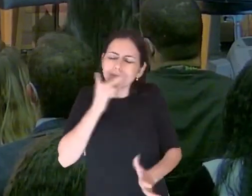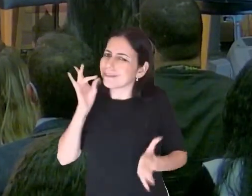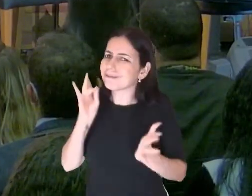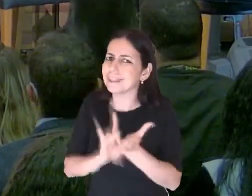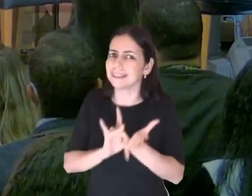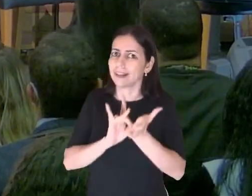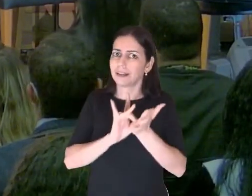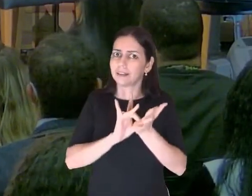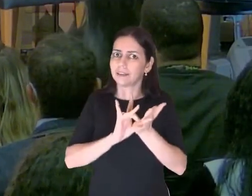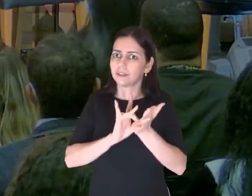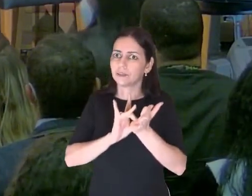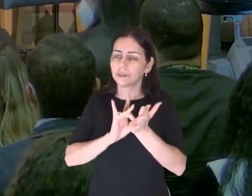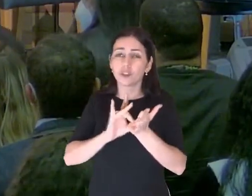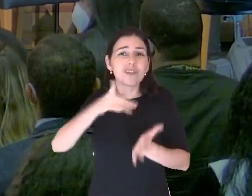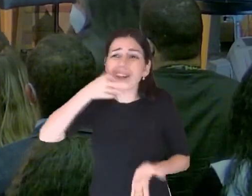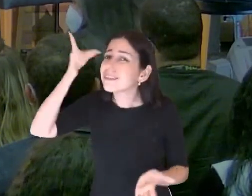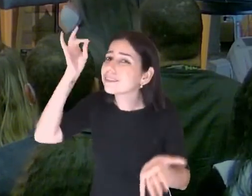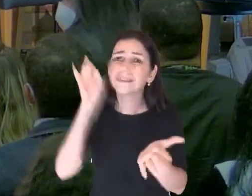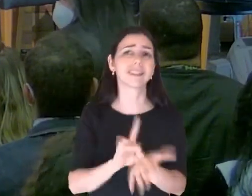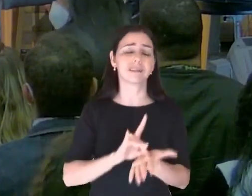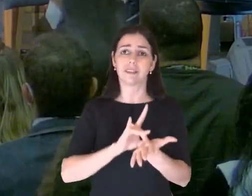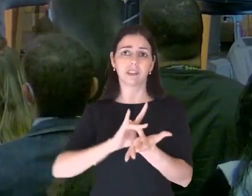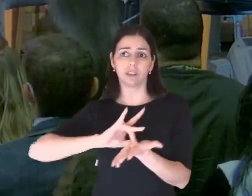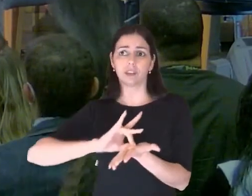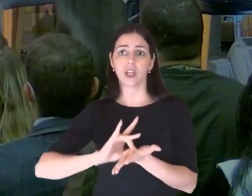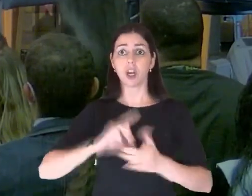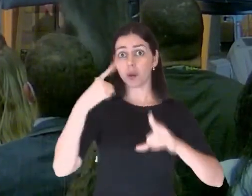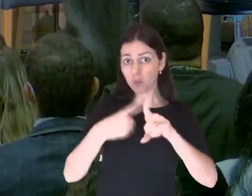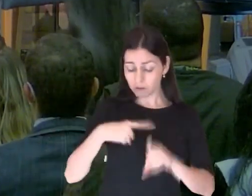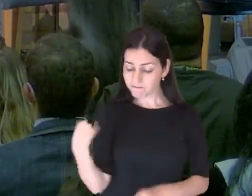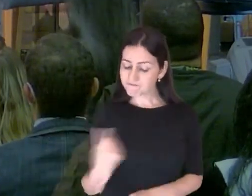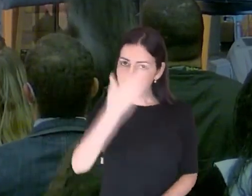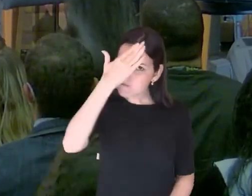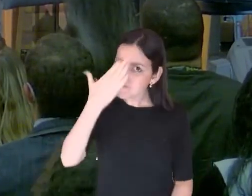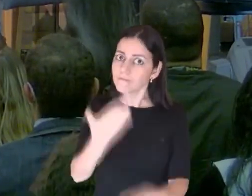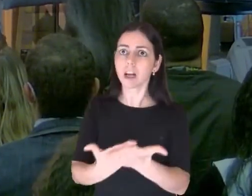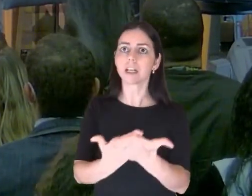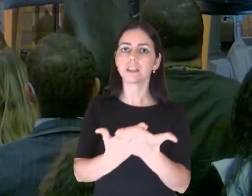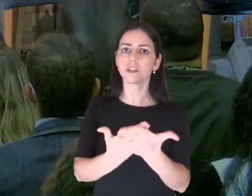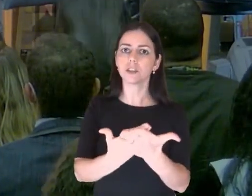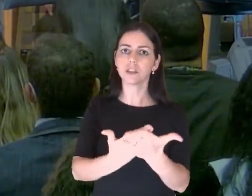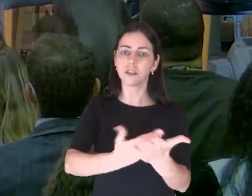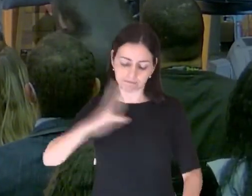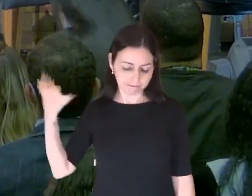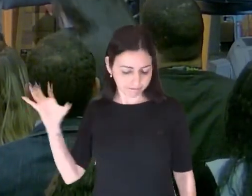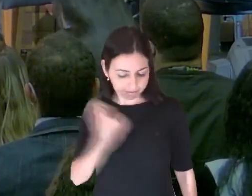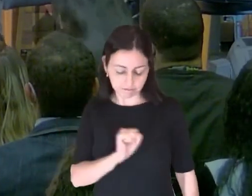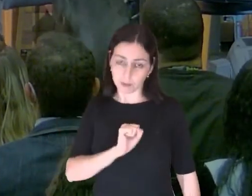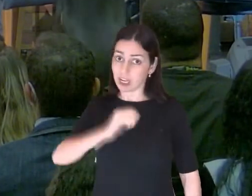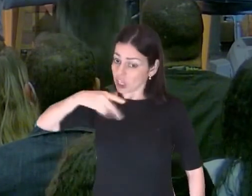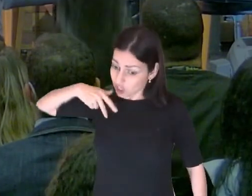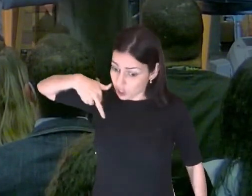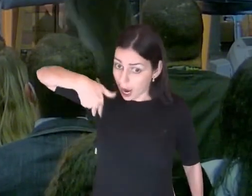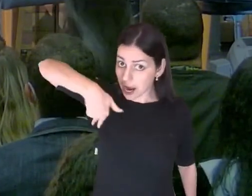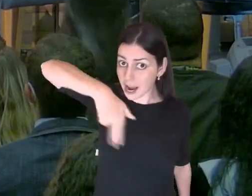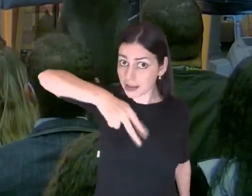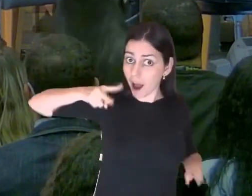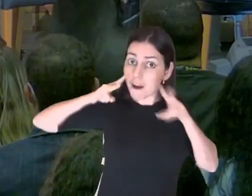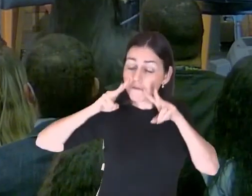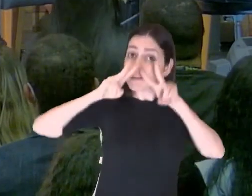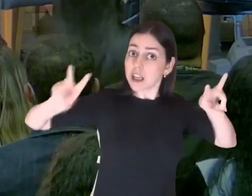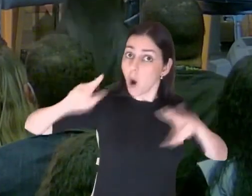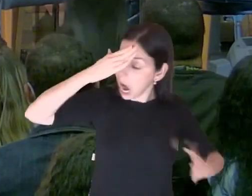para vocês e sendo o mais sincero possível, porque a gente acredita, a gente anda debaixo da visão que